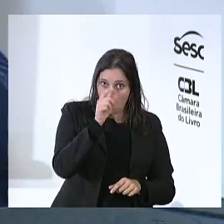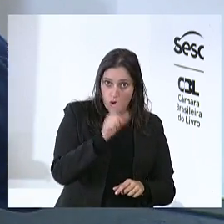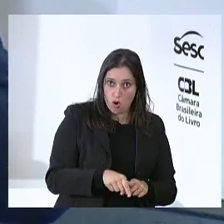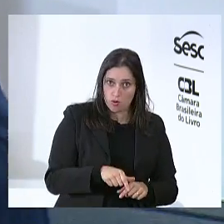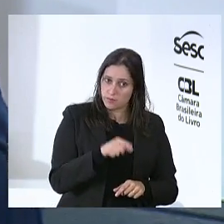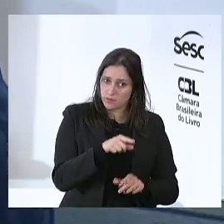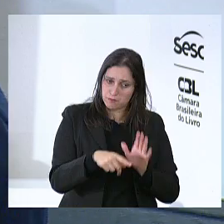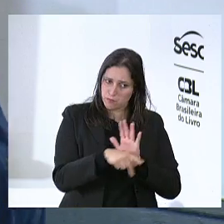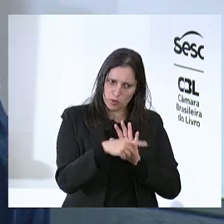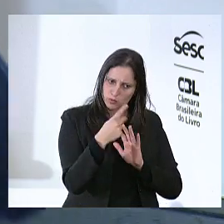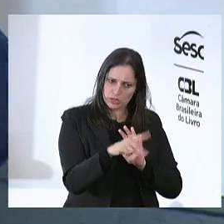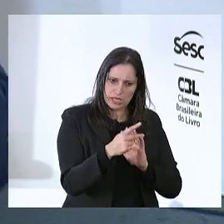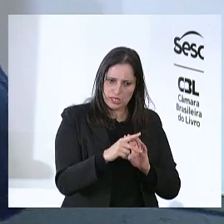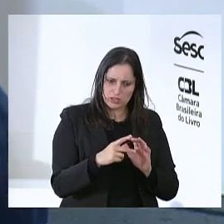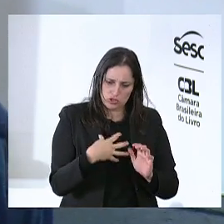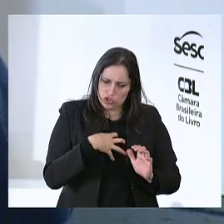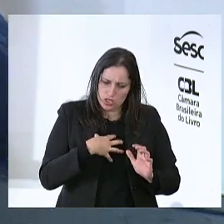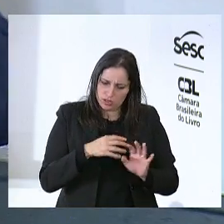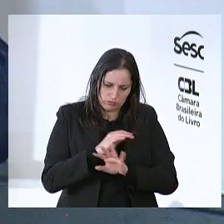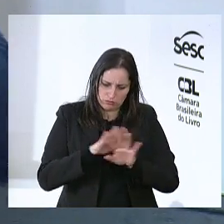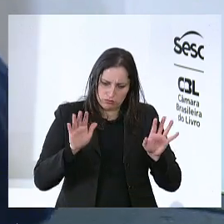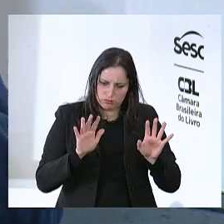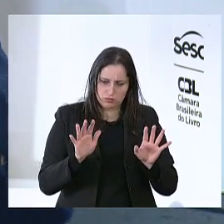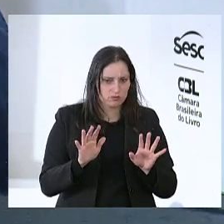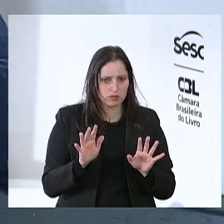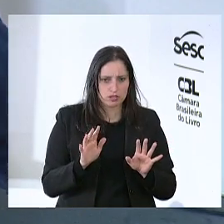porque todos nós temos dimensões